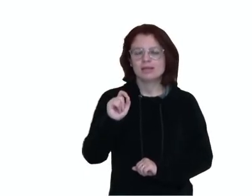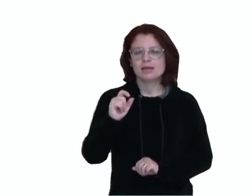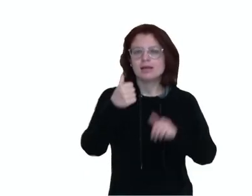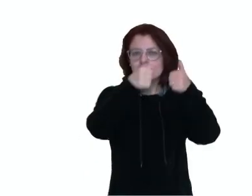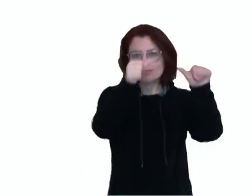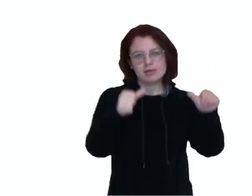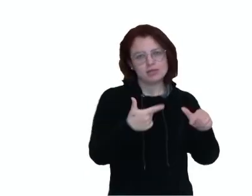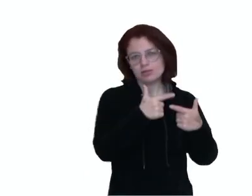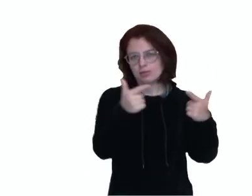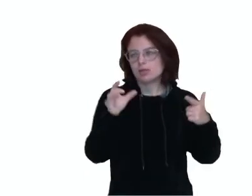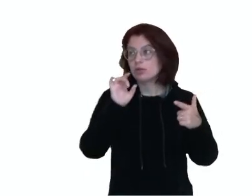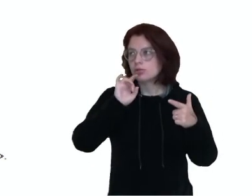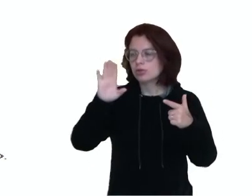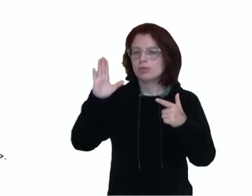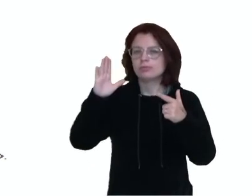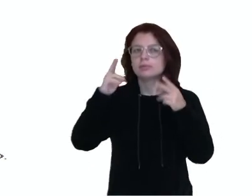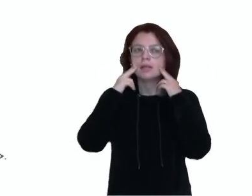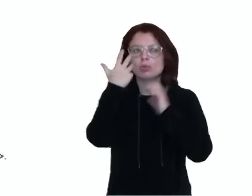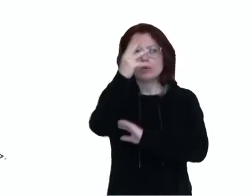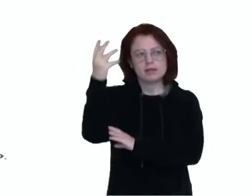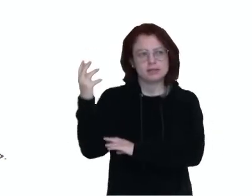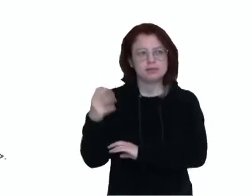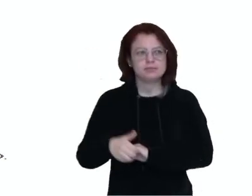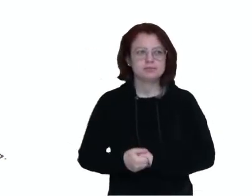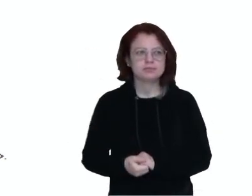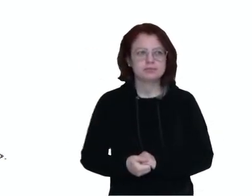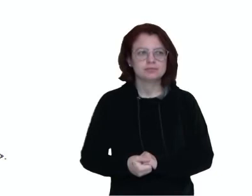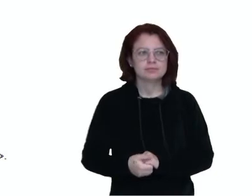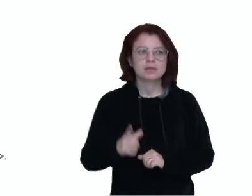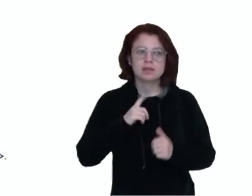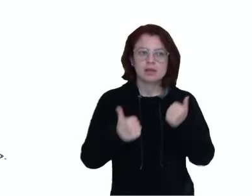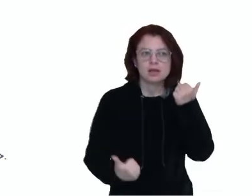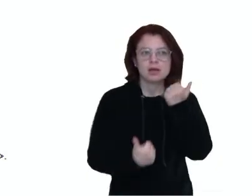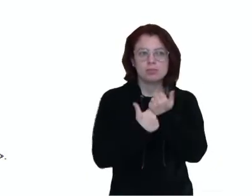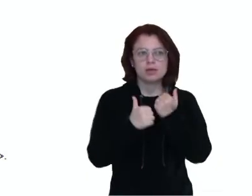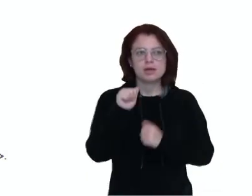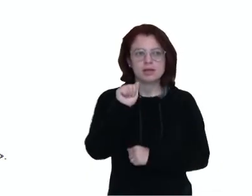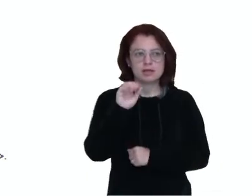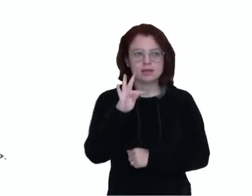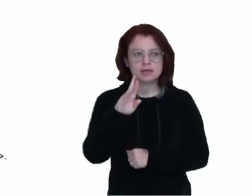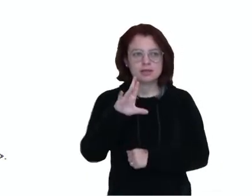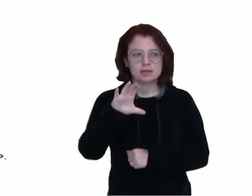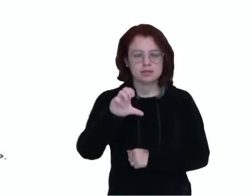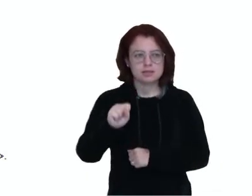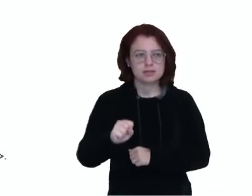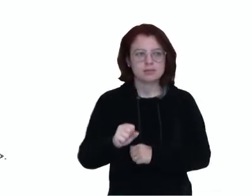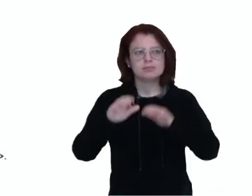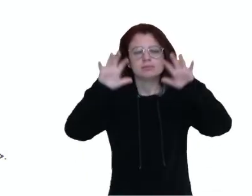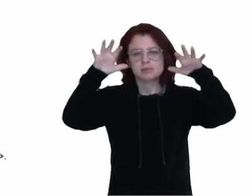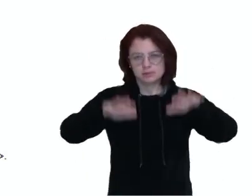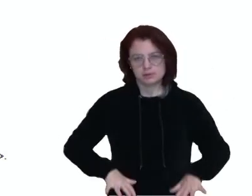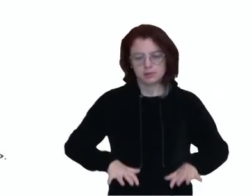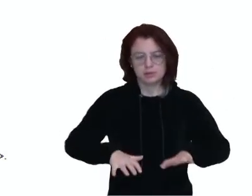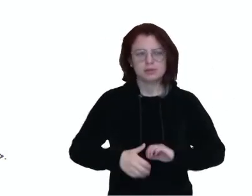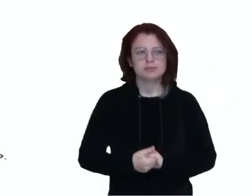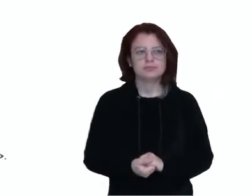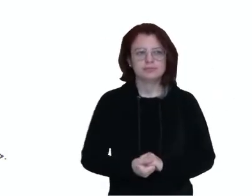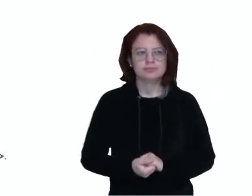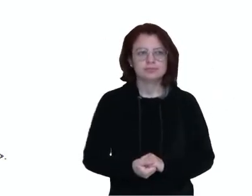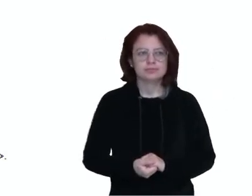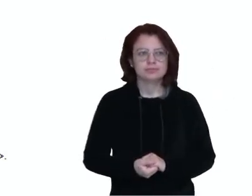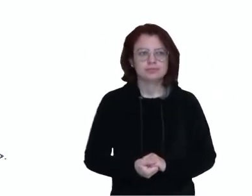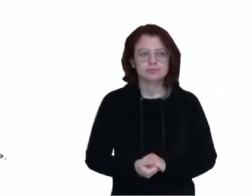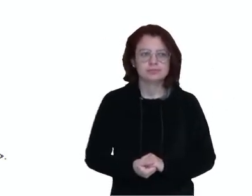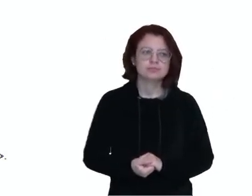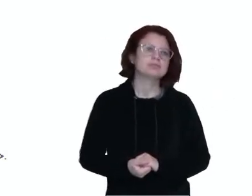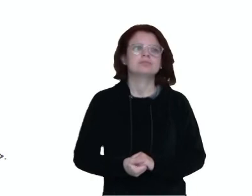com a natureza, né? Bacana isso. Com o apoio de Atenas, vamos falar um pouco sobre a queda do Império Persa. A principal cidade grega, a cidade de Mileto,